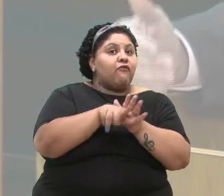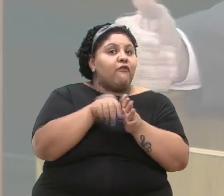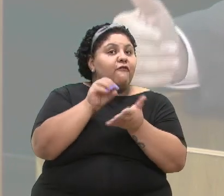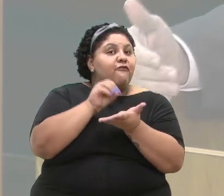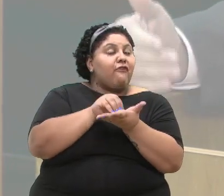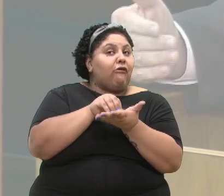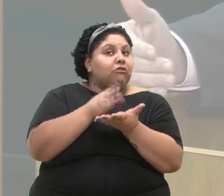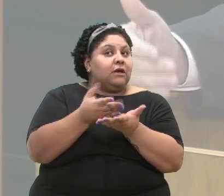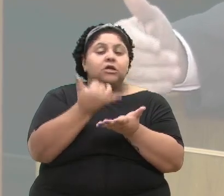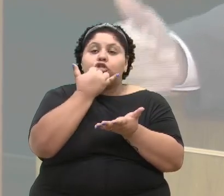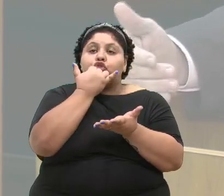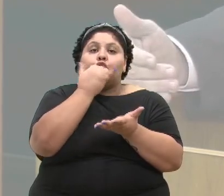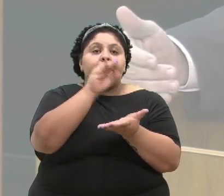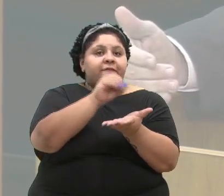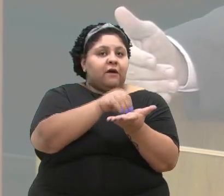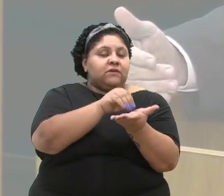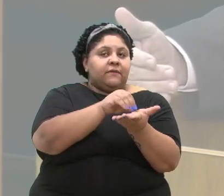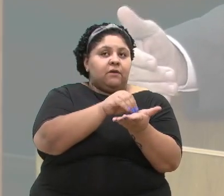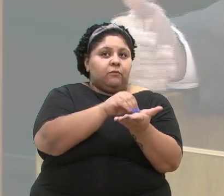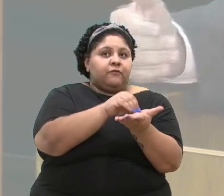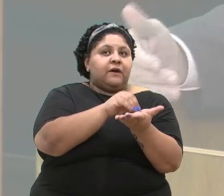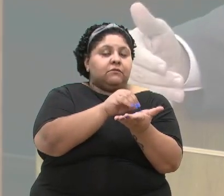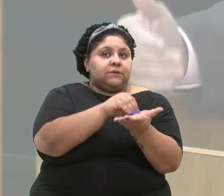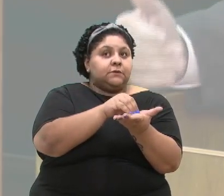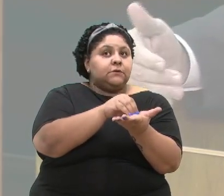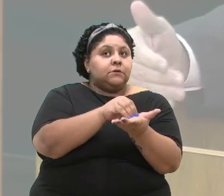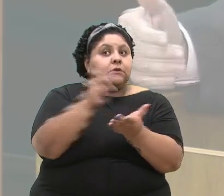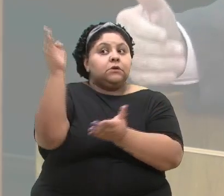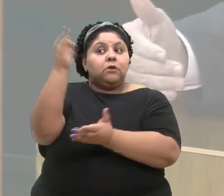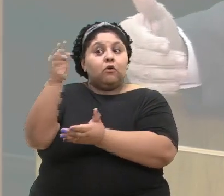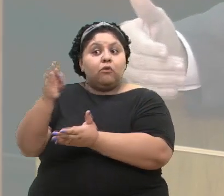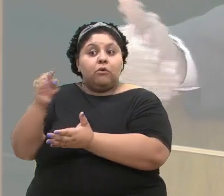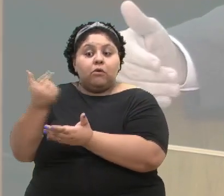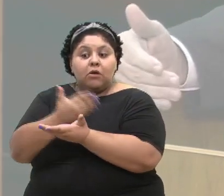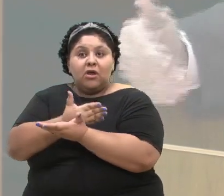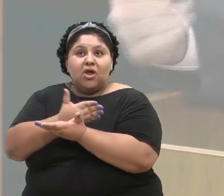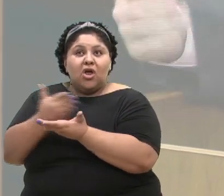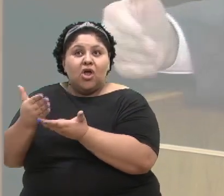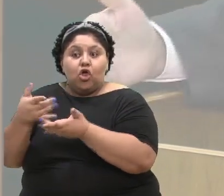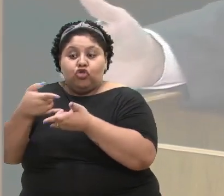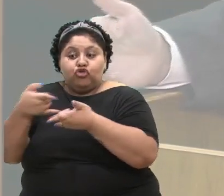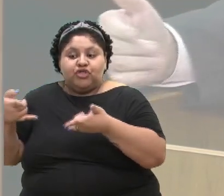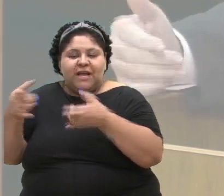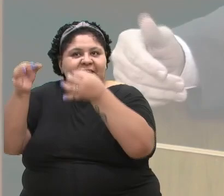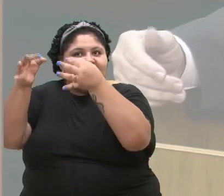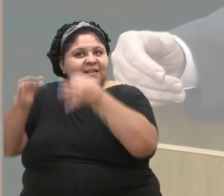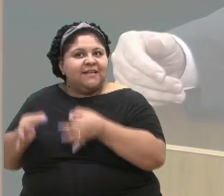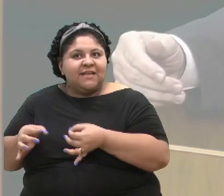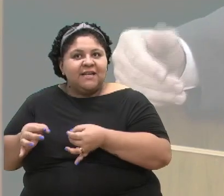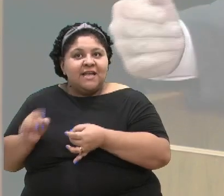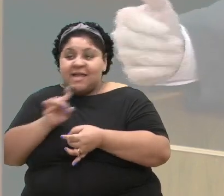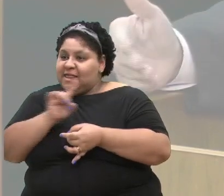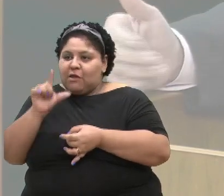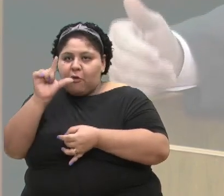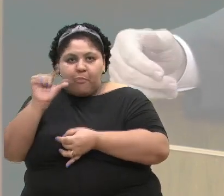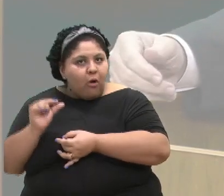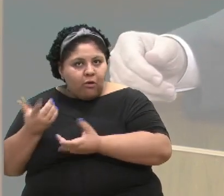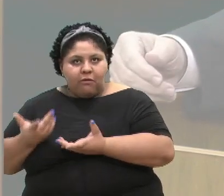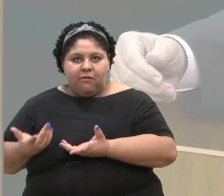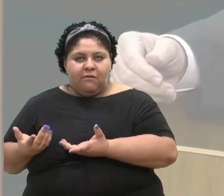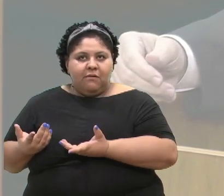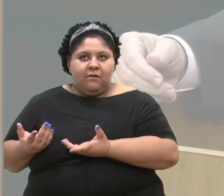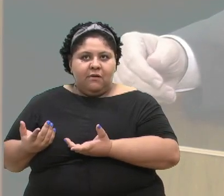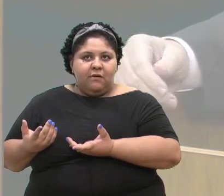que nós estamos entrando no cheque especial? O Brasil está entrando no cheque especial, e não é pouco. E não é